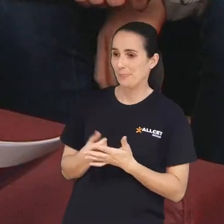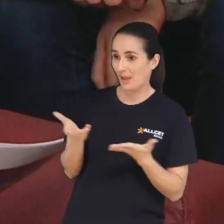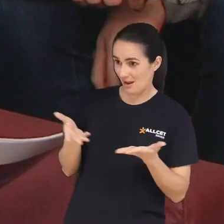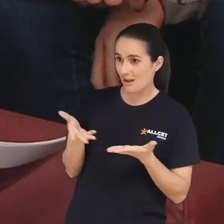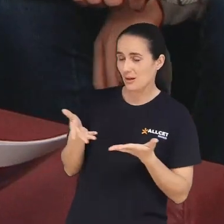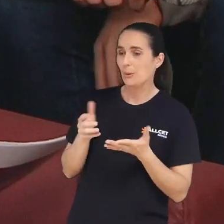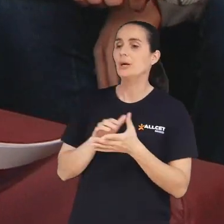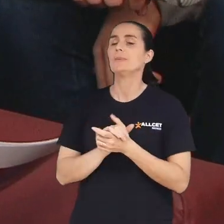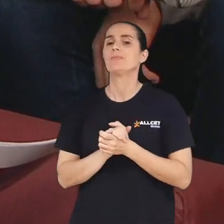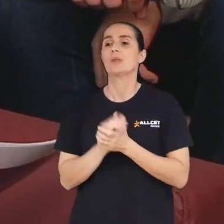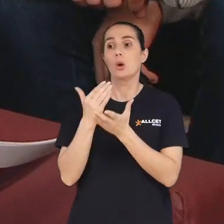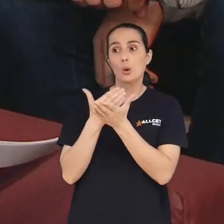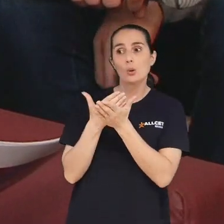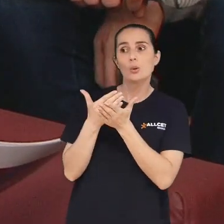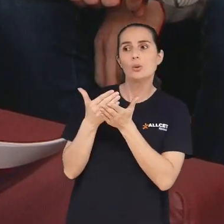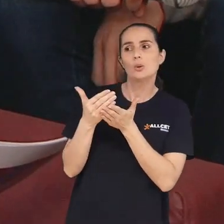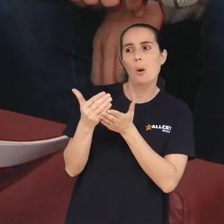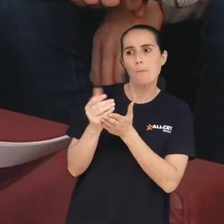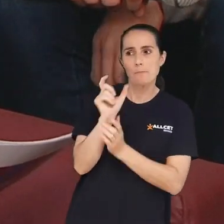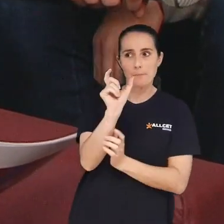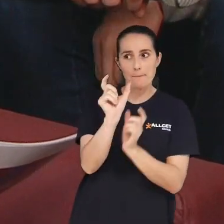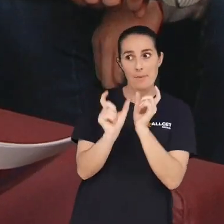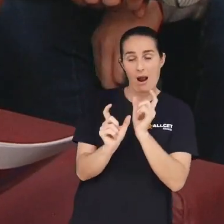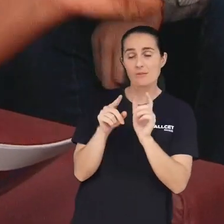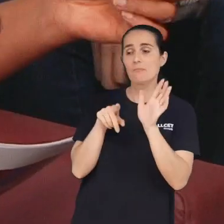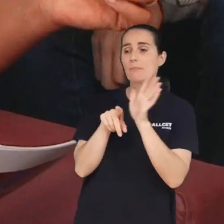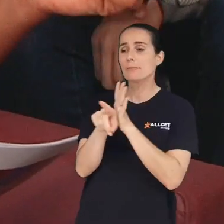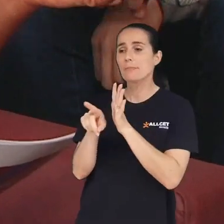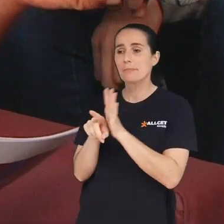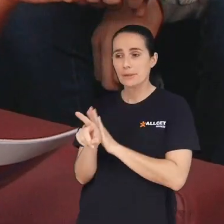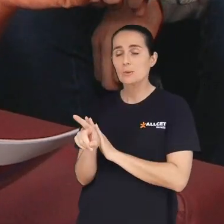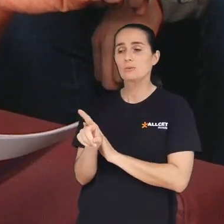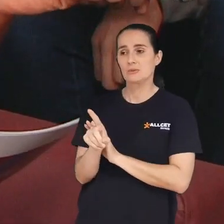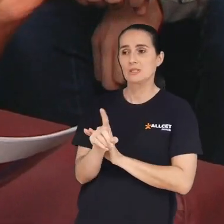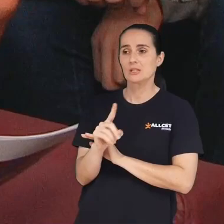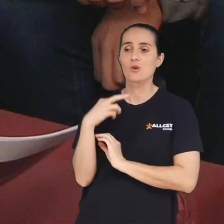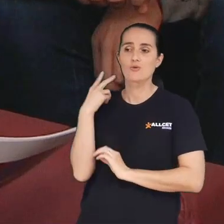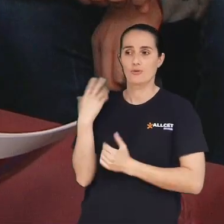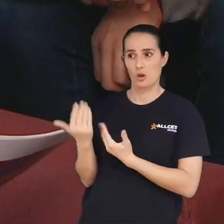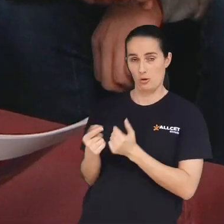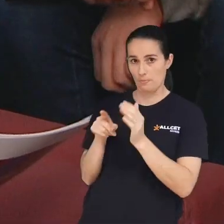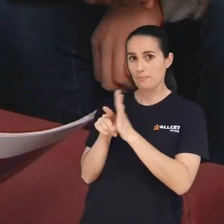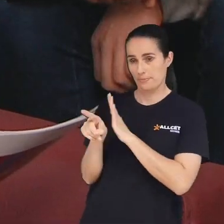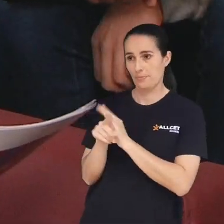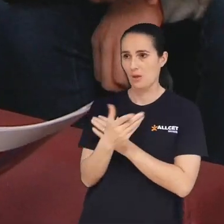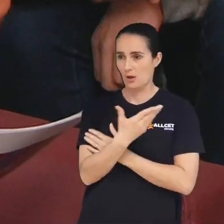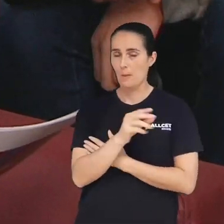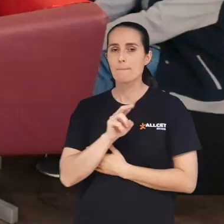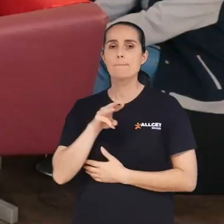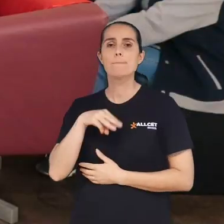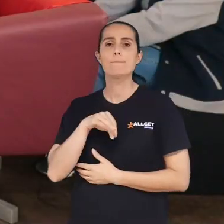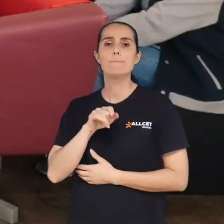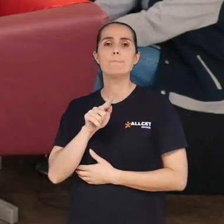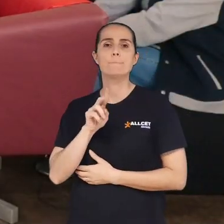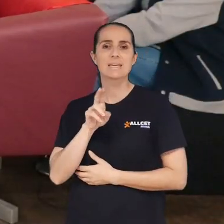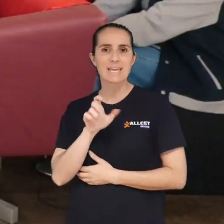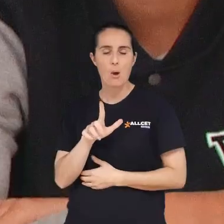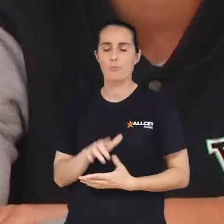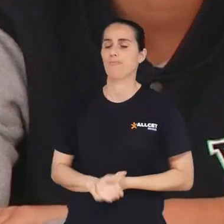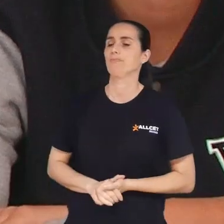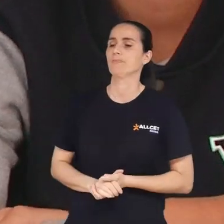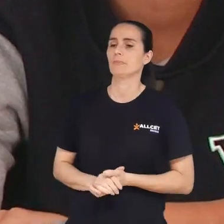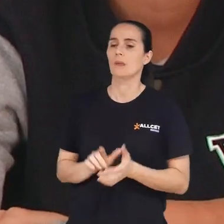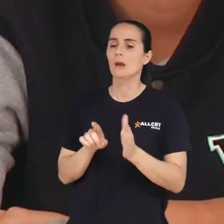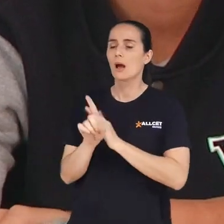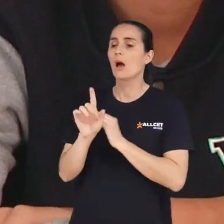Vereador, agora começa a parte das perguntas feitas pelos mirins. Vamos começar então com o Miguel. Em